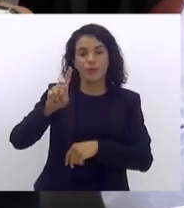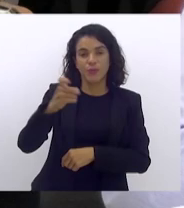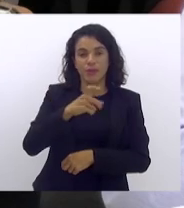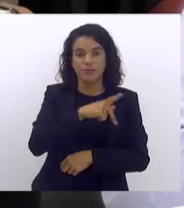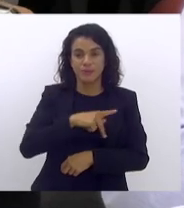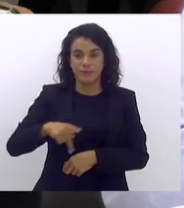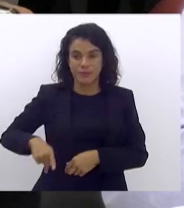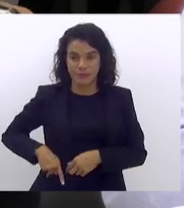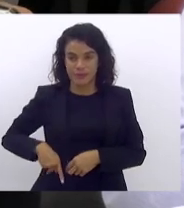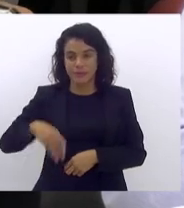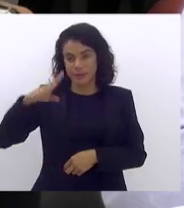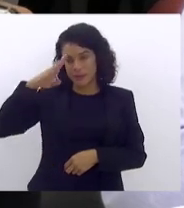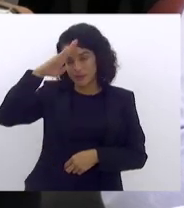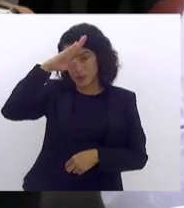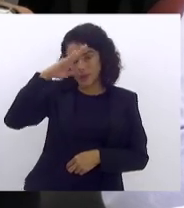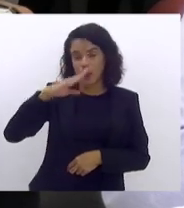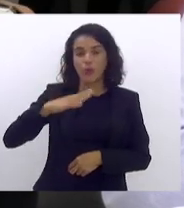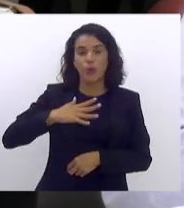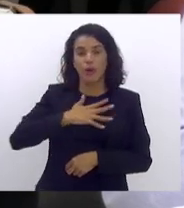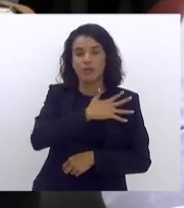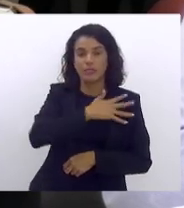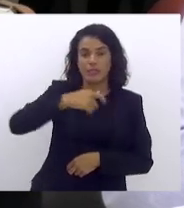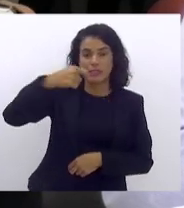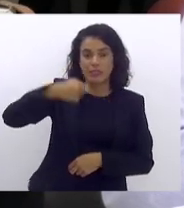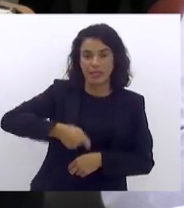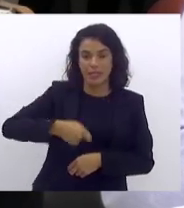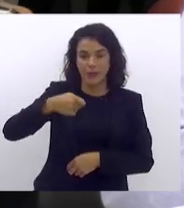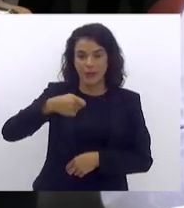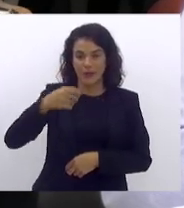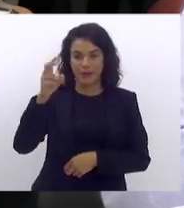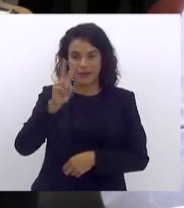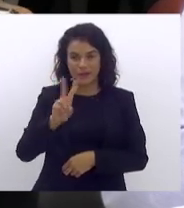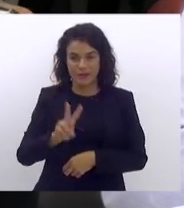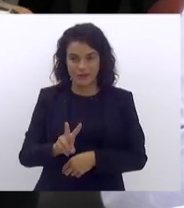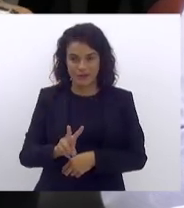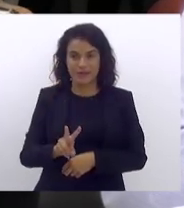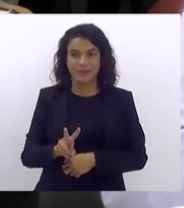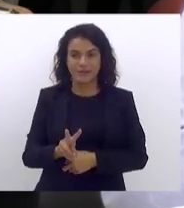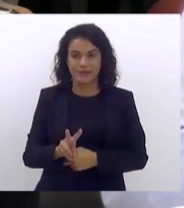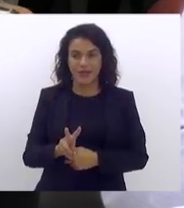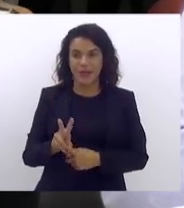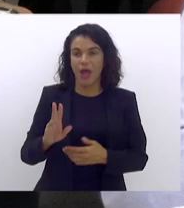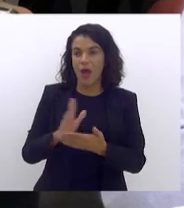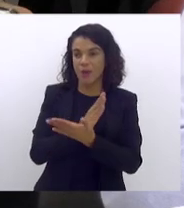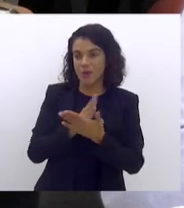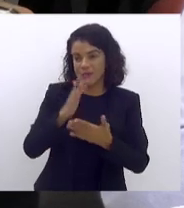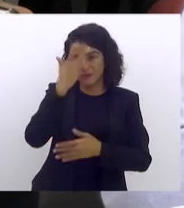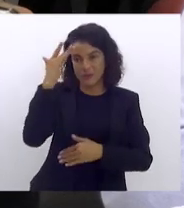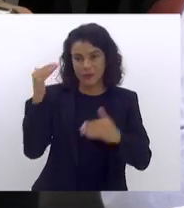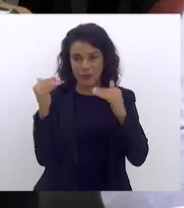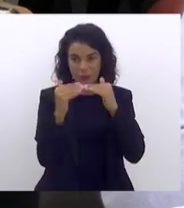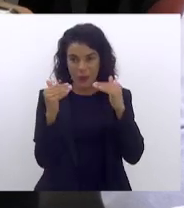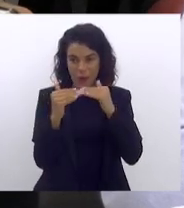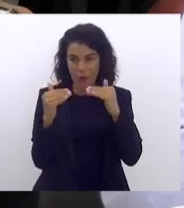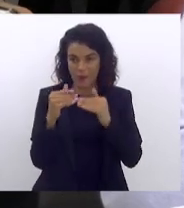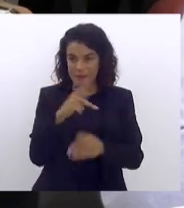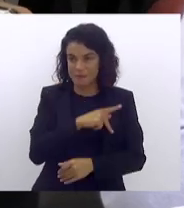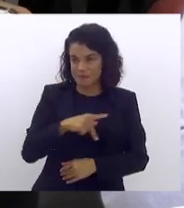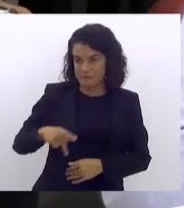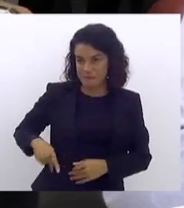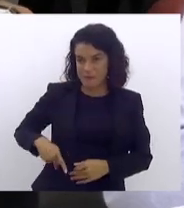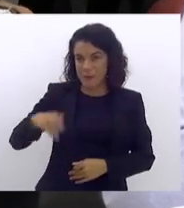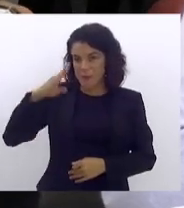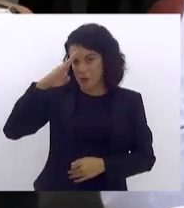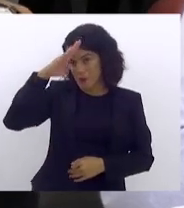uma suposta ditadura na Venezuela. Então, aqueles que eventualmente concordam com o presidente Bolsonaro